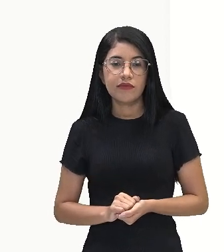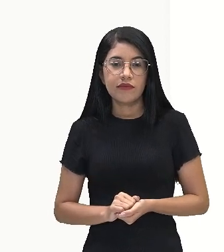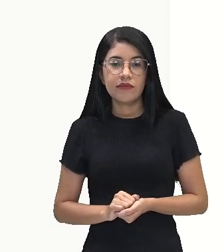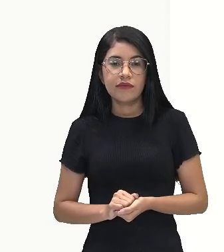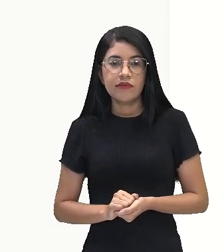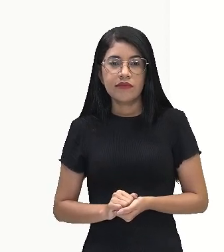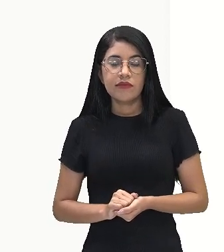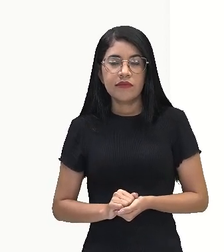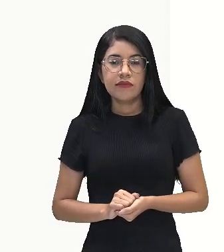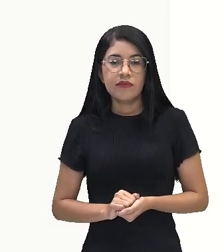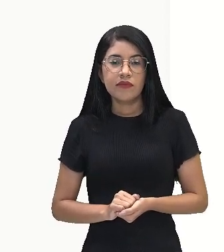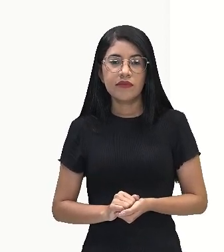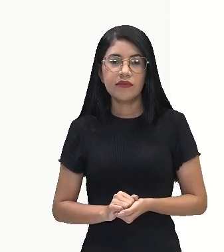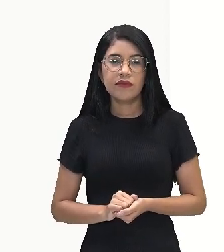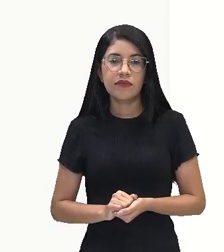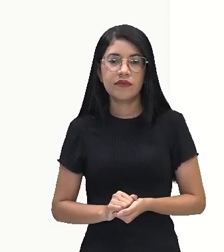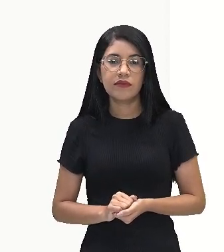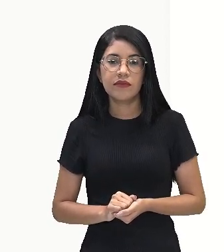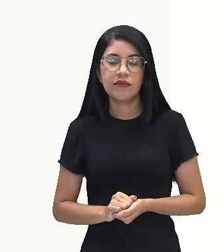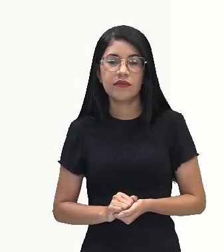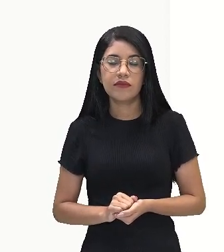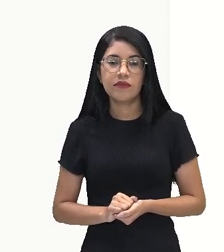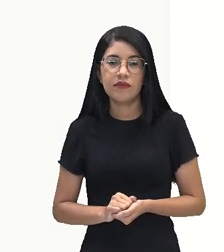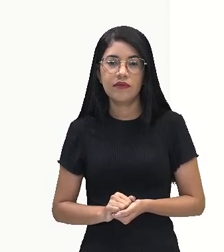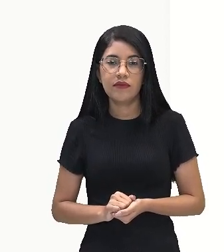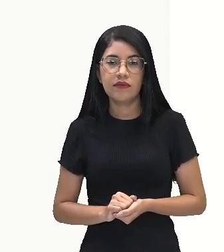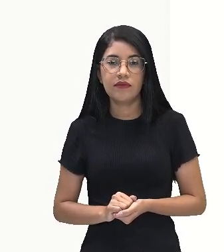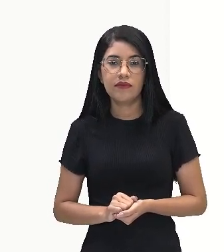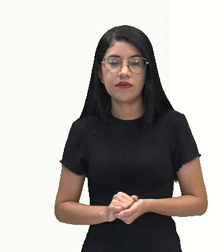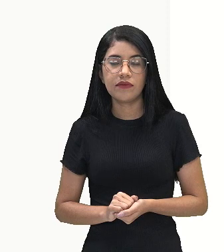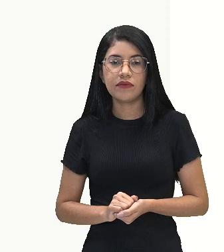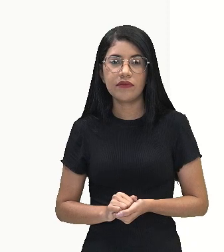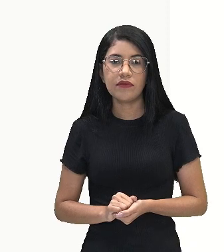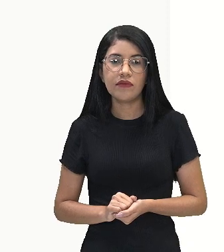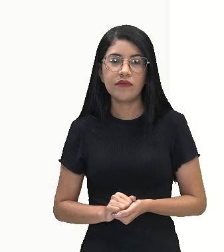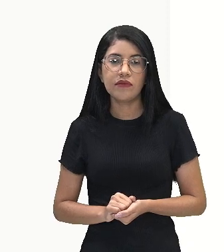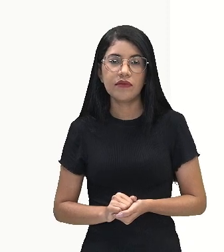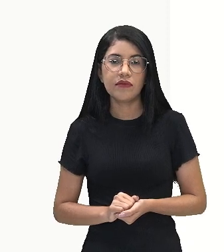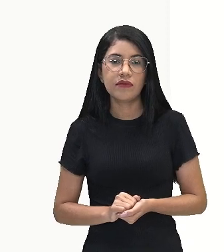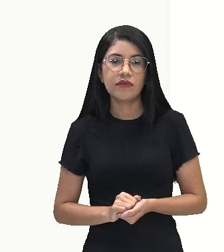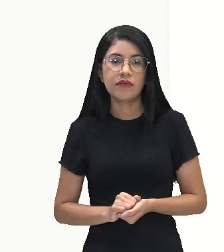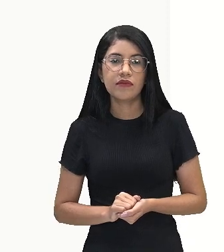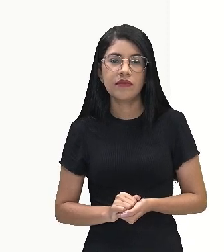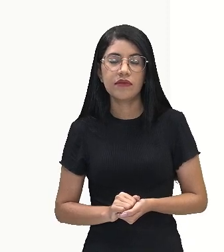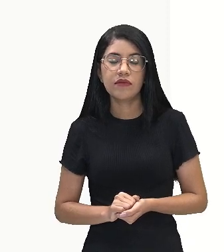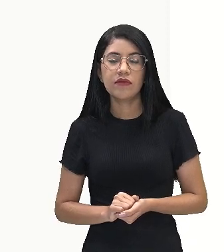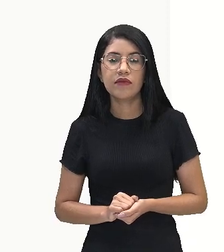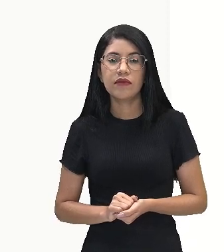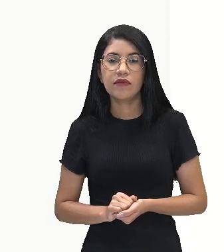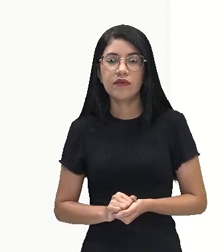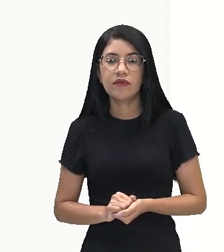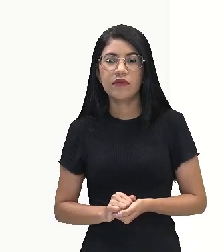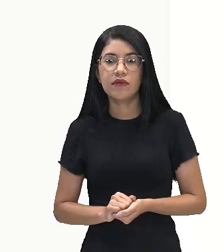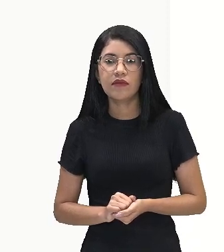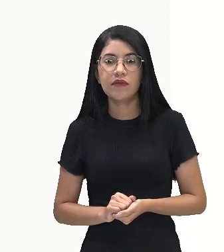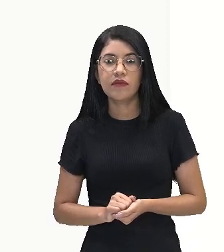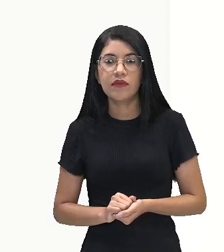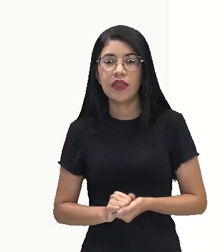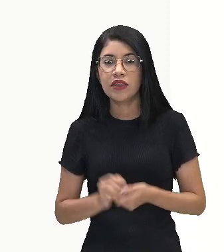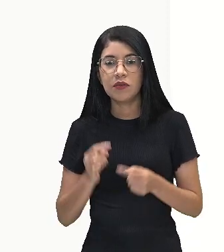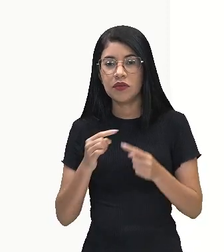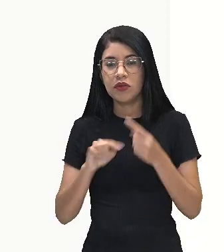o 0 aqui, né? E o 0 aqui. Muito bem. Então, já não ia bater